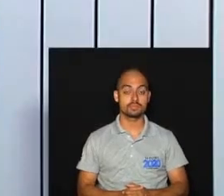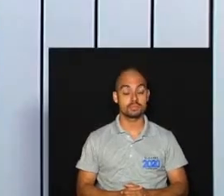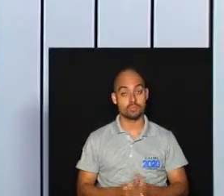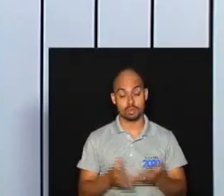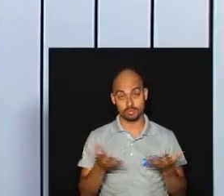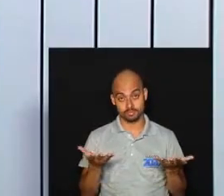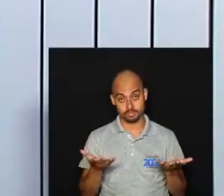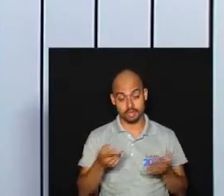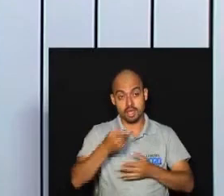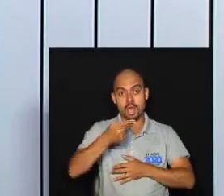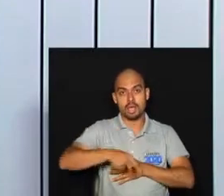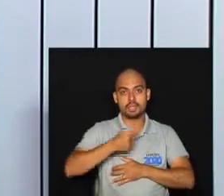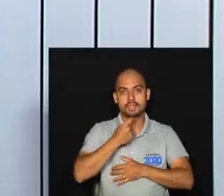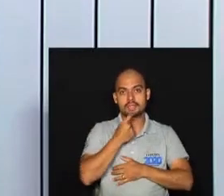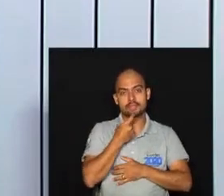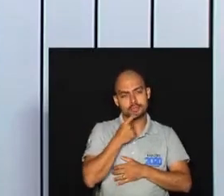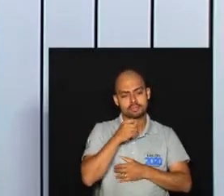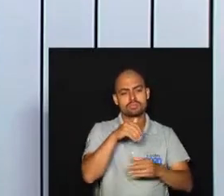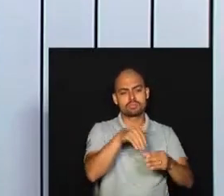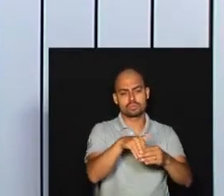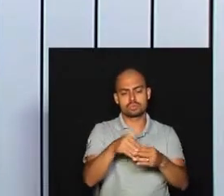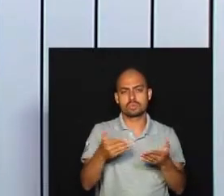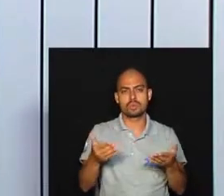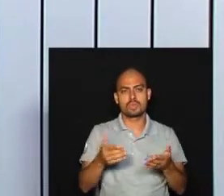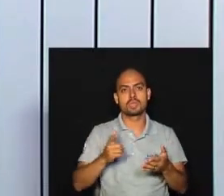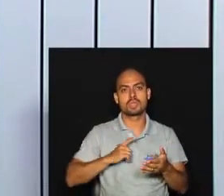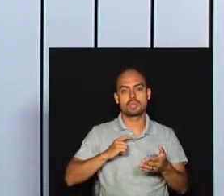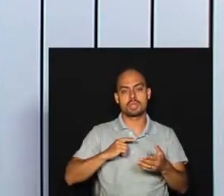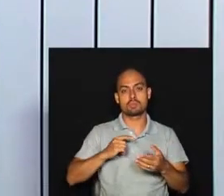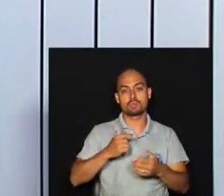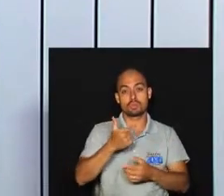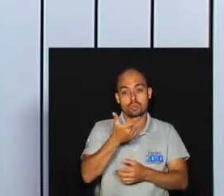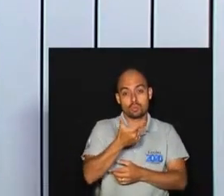Olha, aqui em Campinas, nestas eleições, nós temos